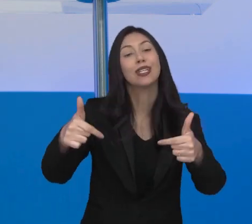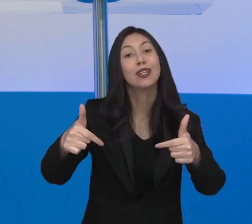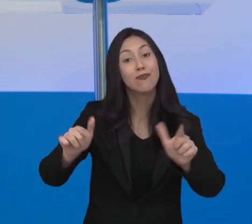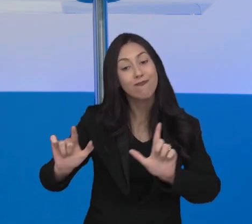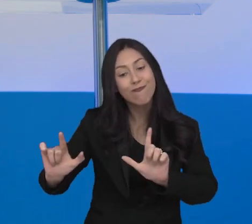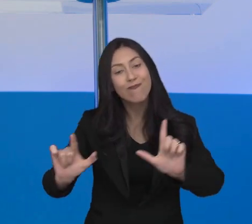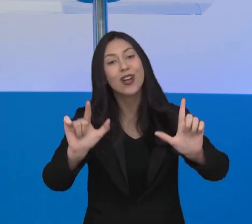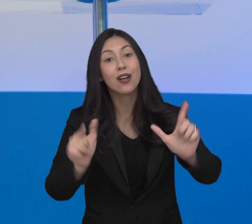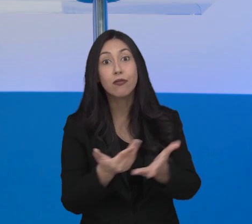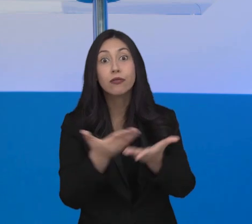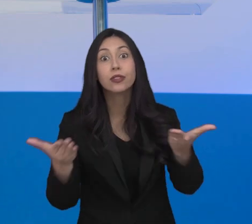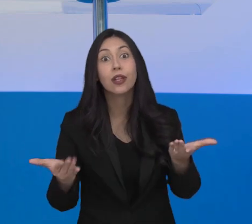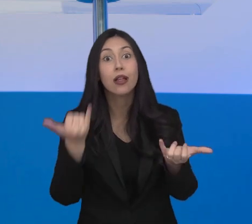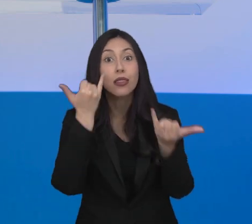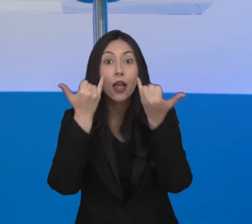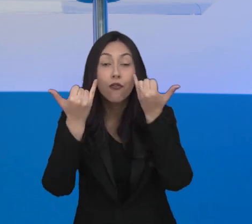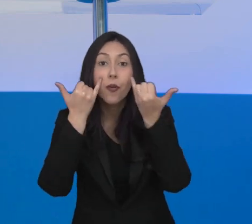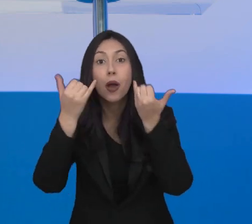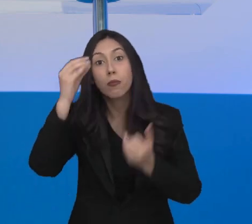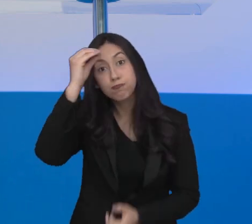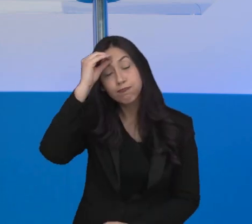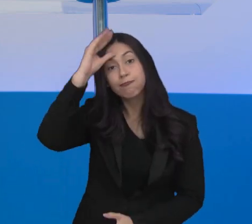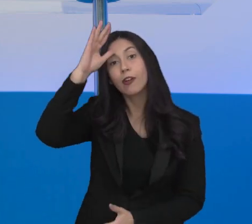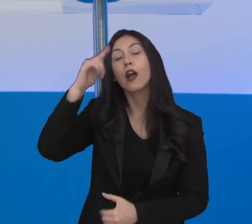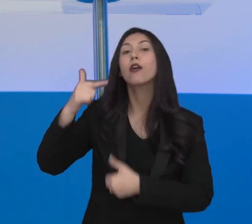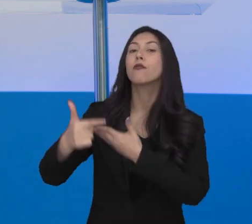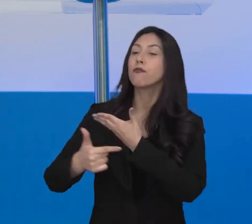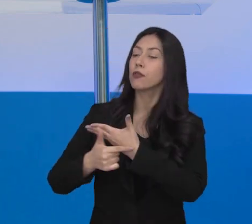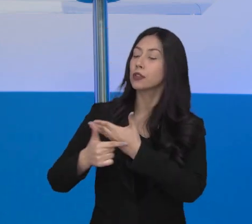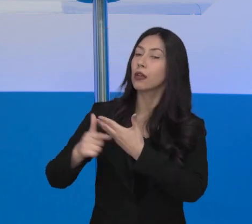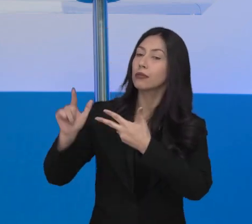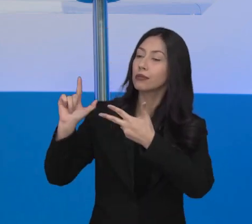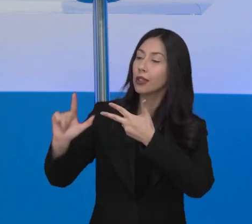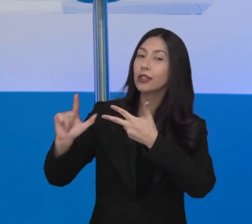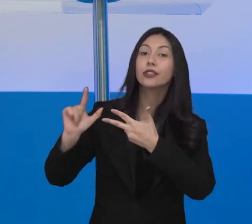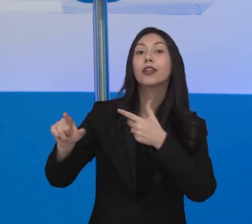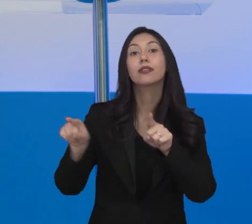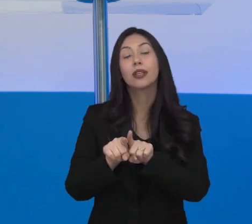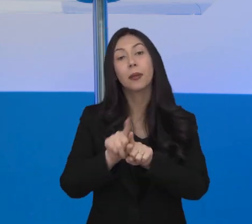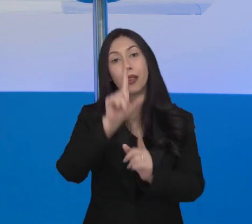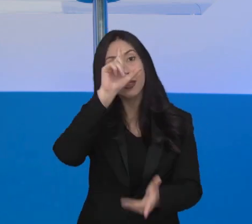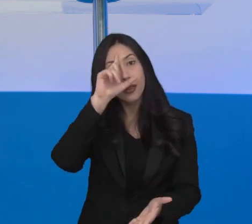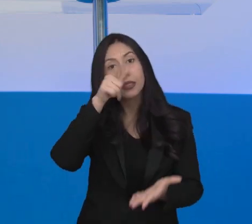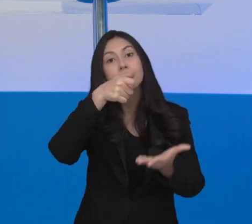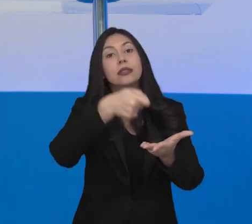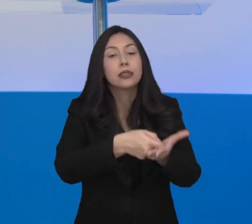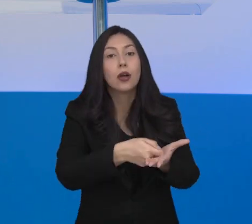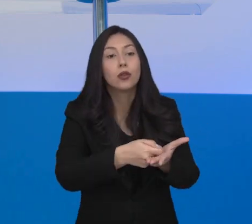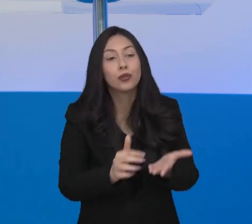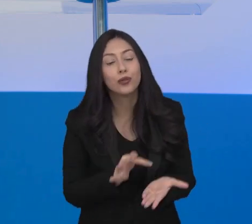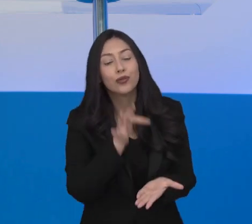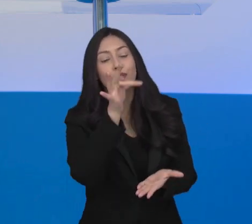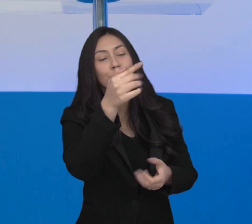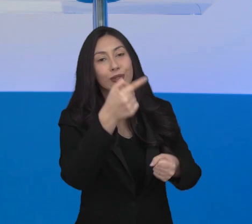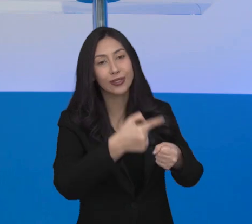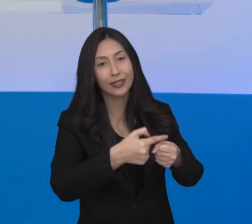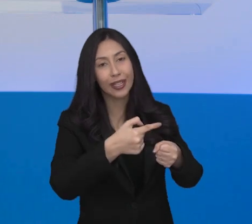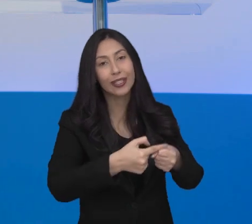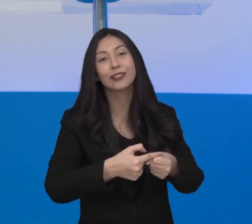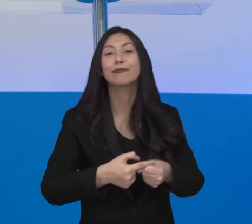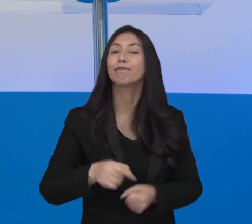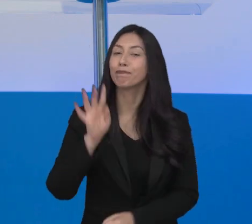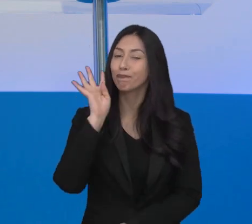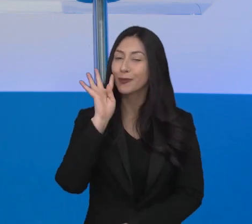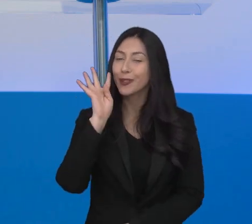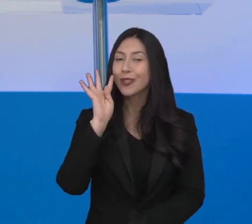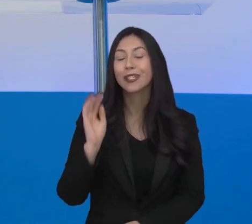aconteça, para que você fique bem informado sobre o papel do Legislativo e também sobre as decisões que envolvem o futuro